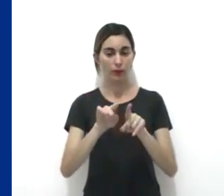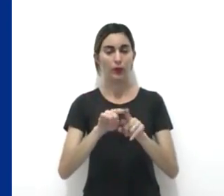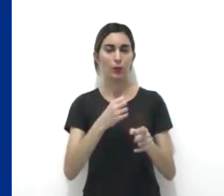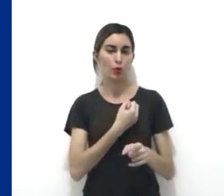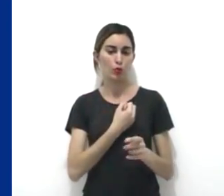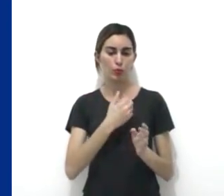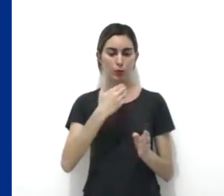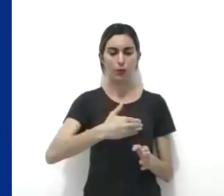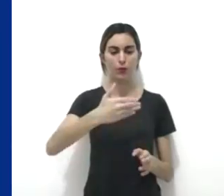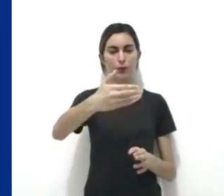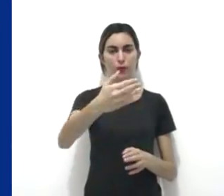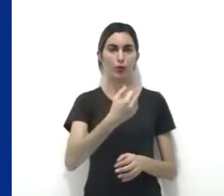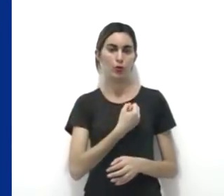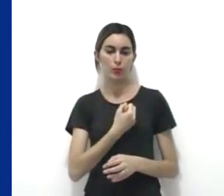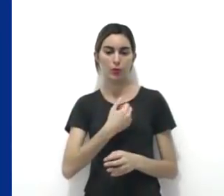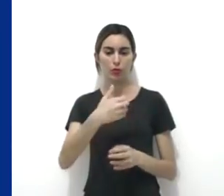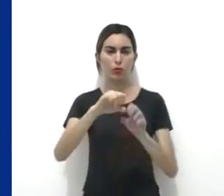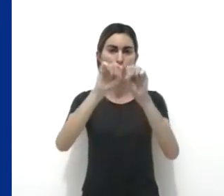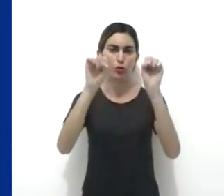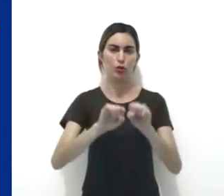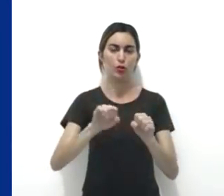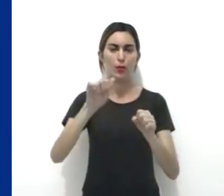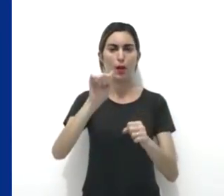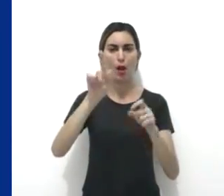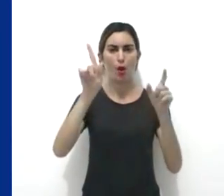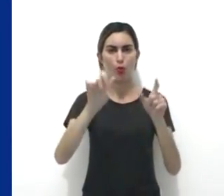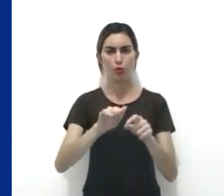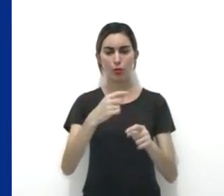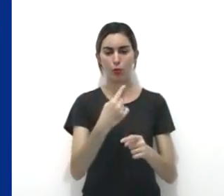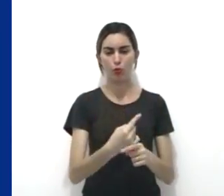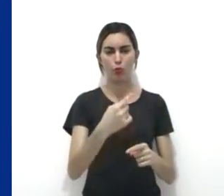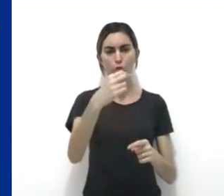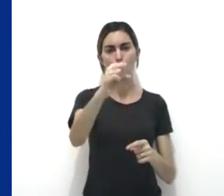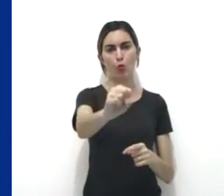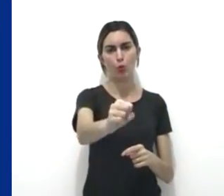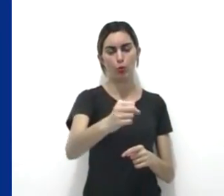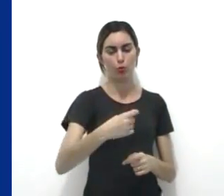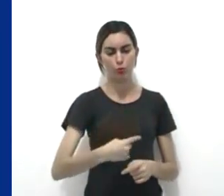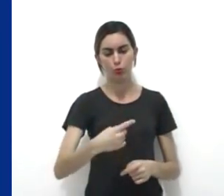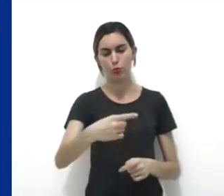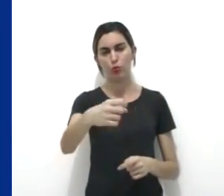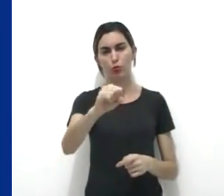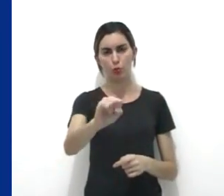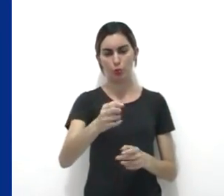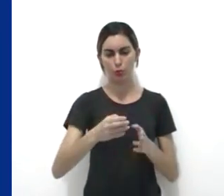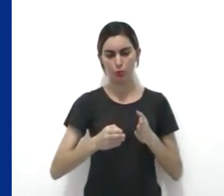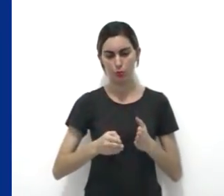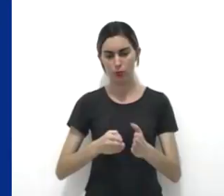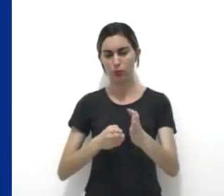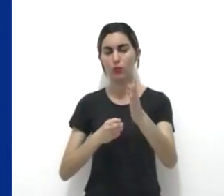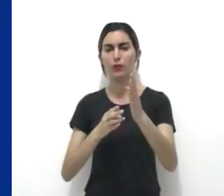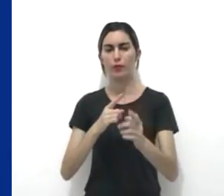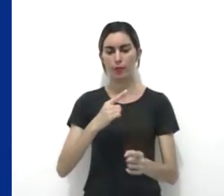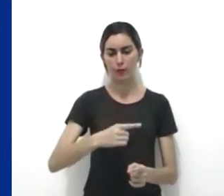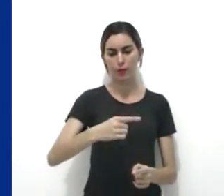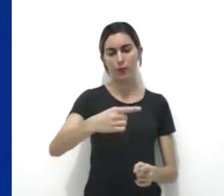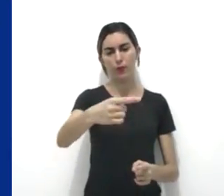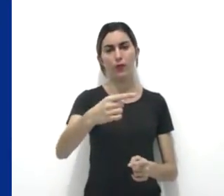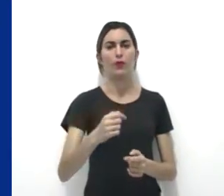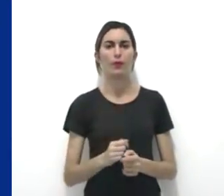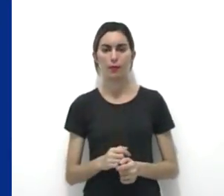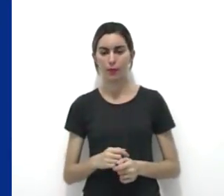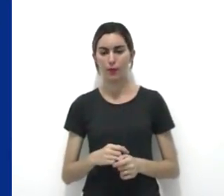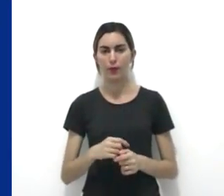uma ordem numérica no tabuleiro feito no sistema algébrico, que vai de 1 a 8, correspondendo às filas. As filas são as